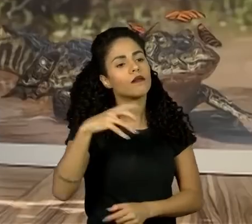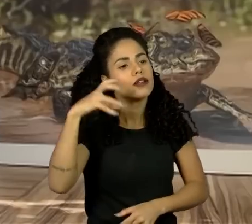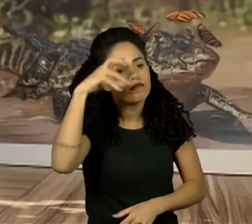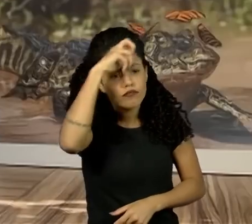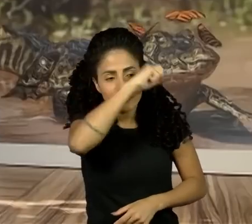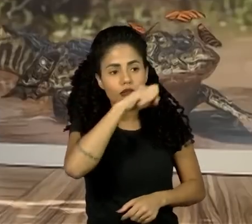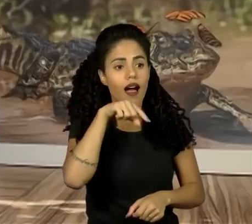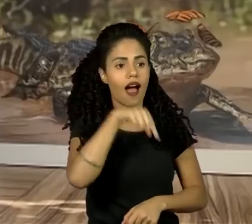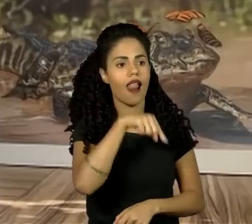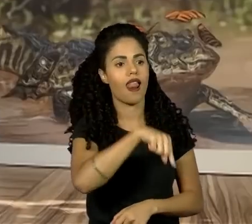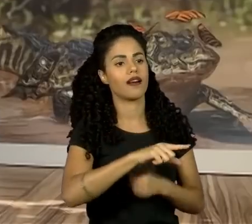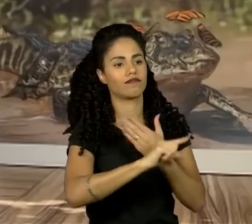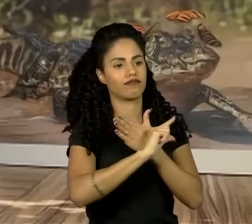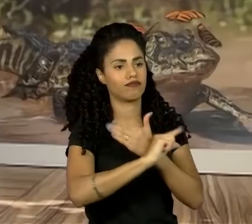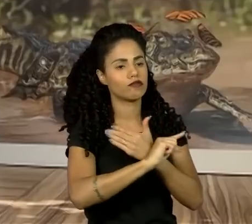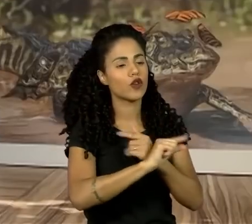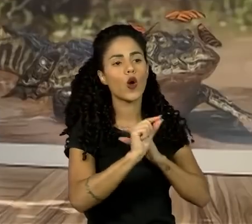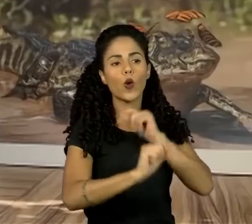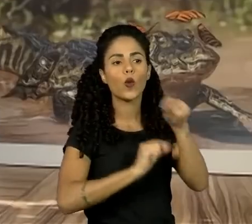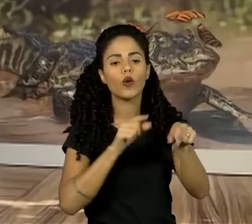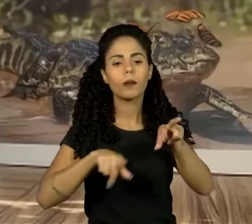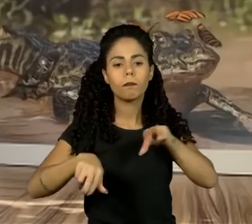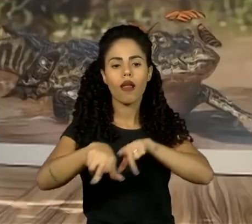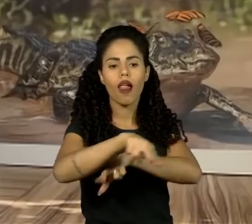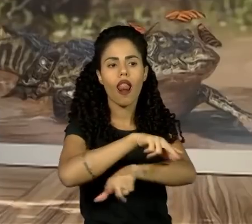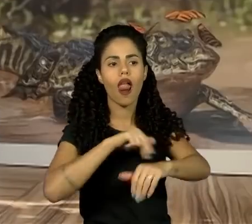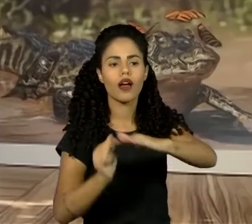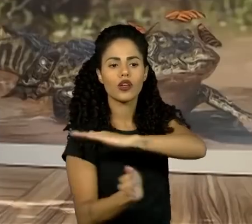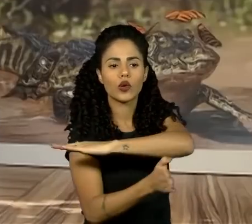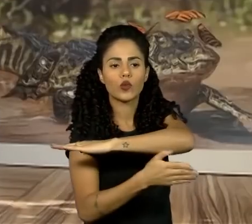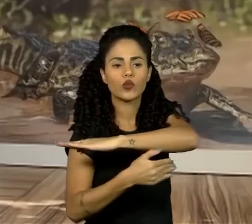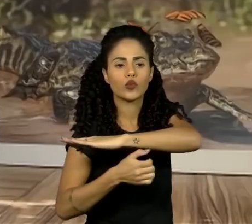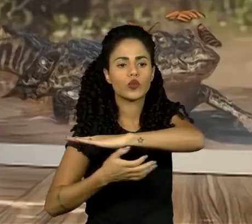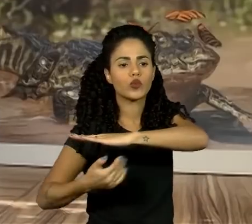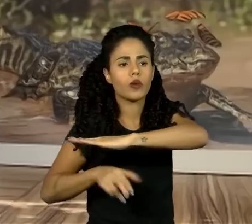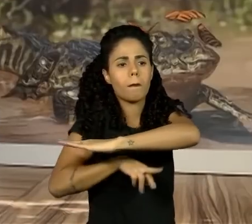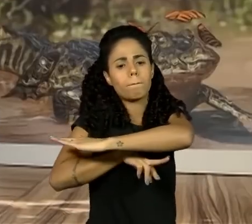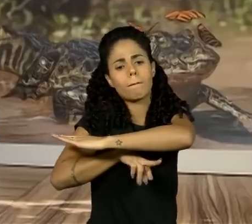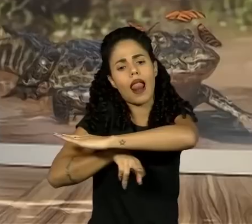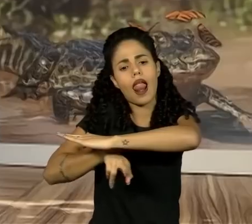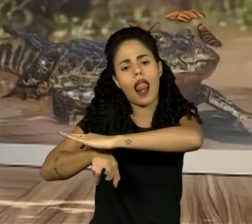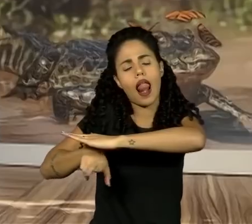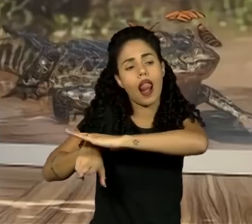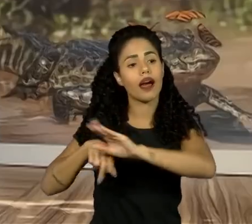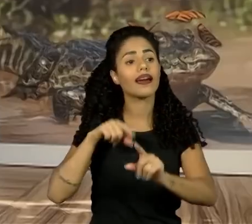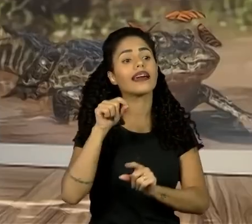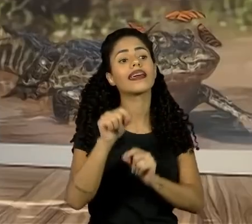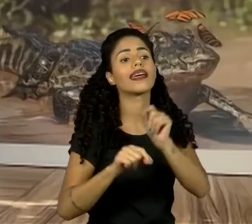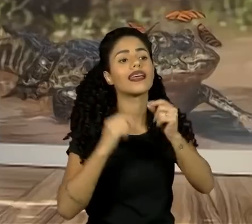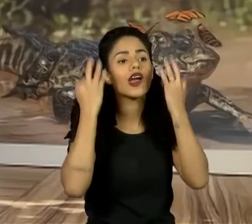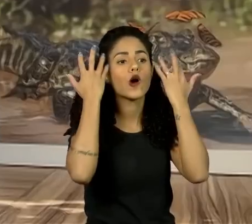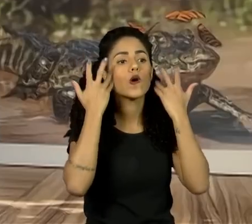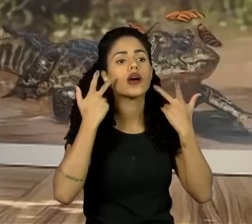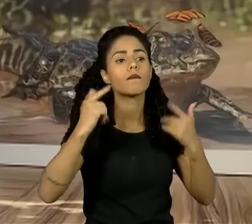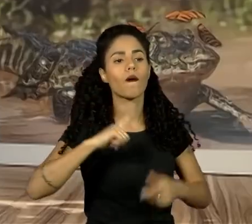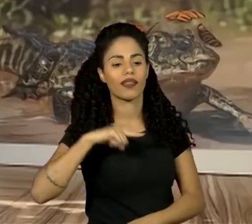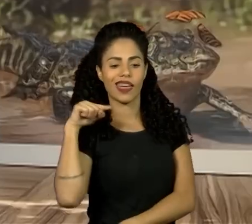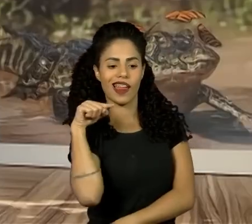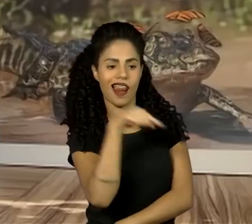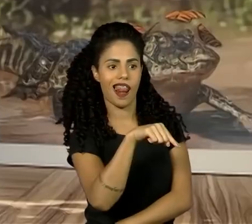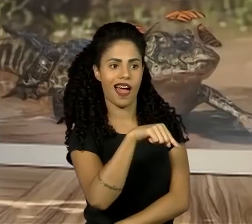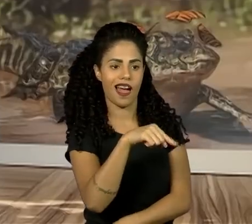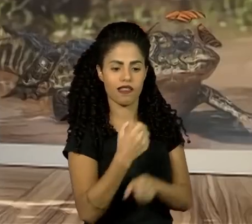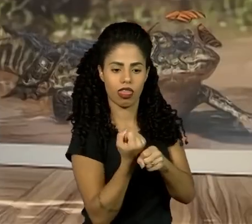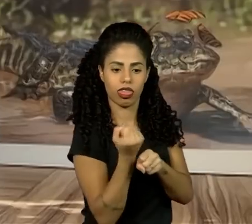todo o Brasil, um pouco da biodiversidade pantaneira, né? Quem são esses animais que habitam a maior planície